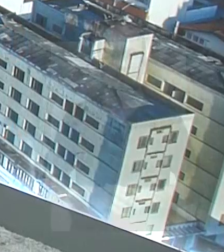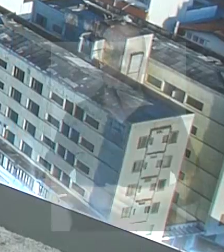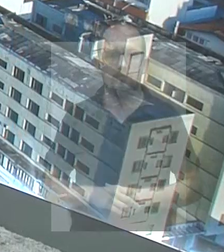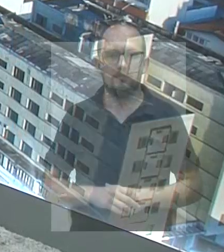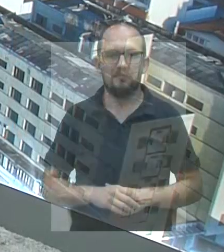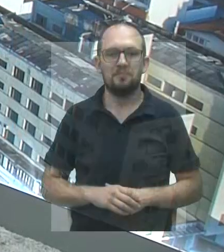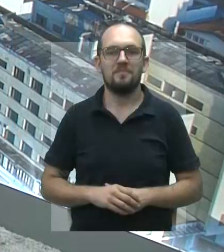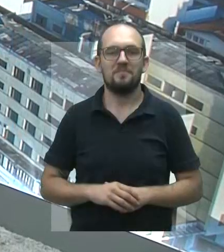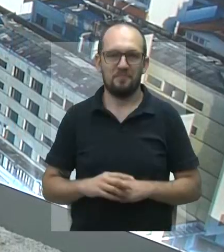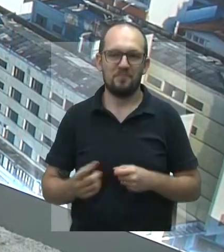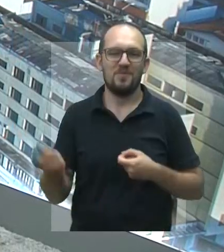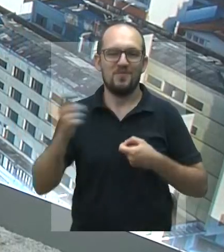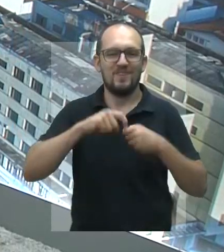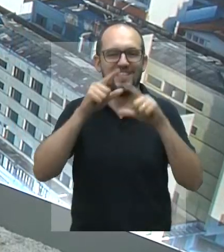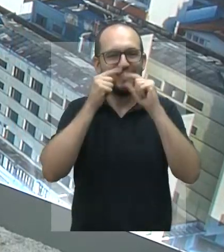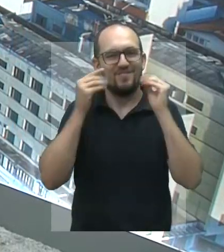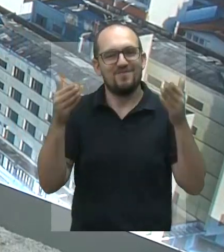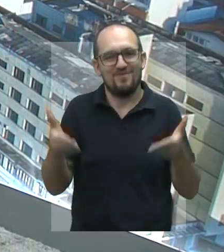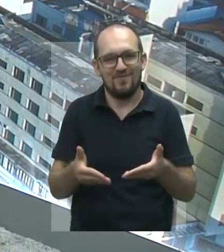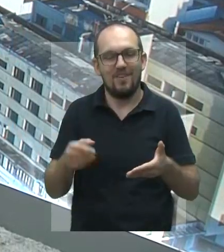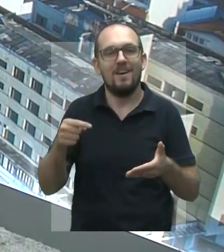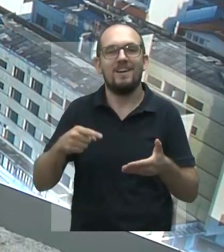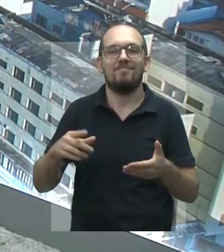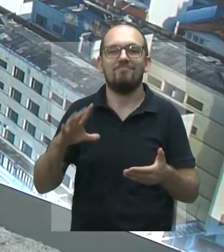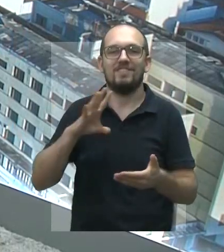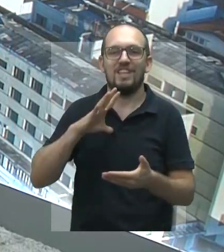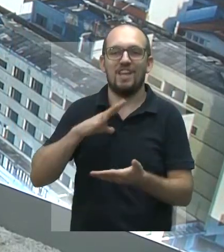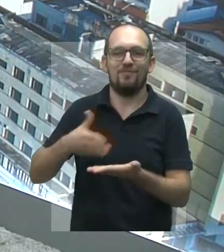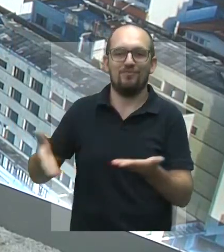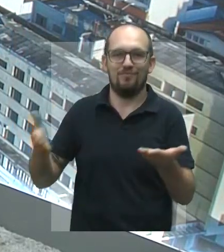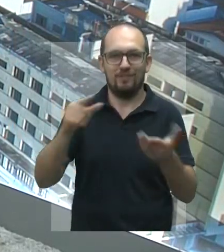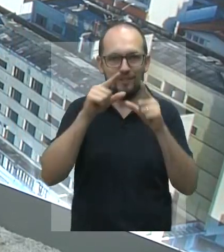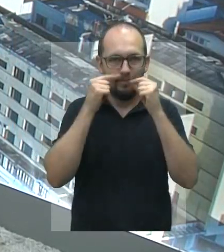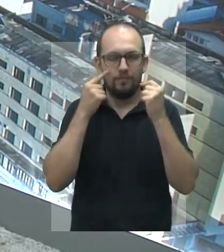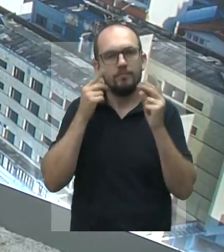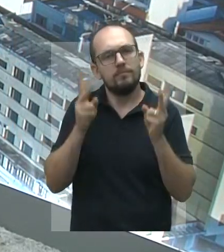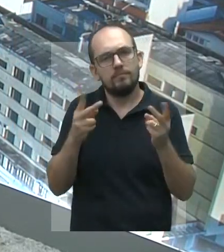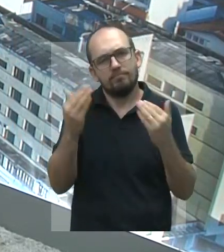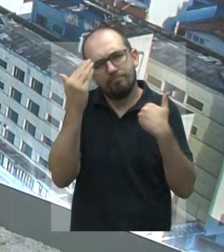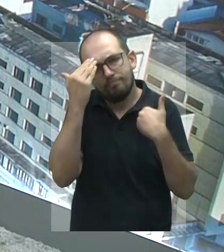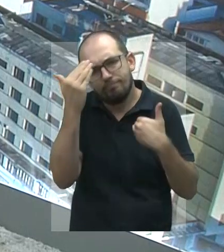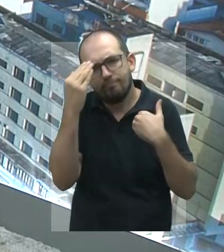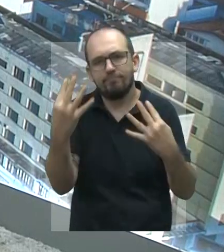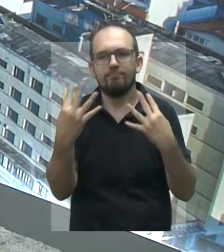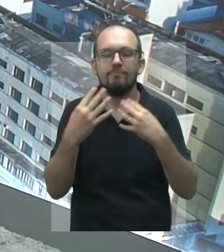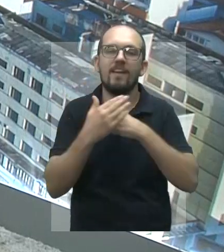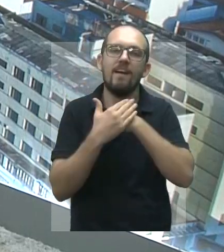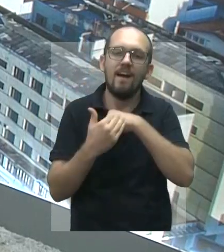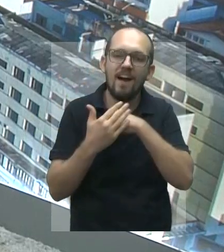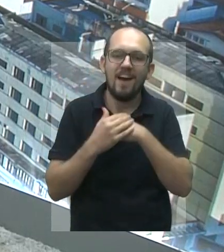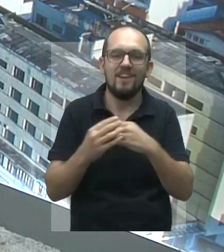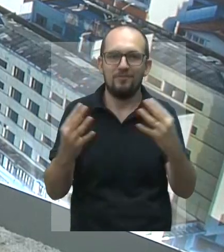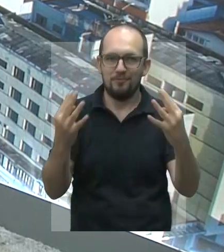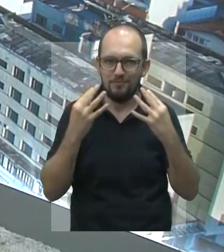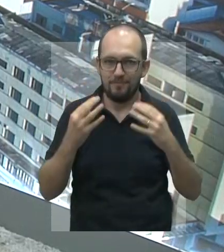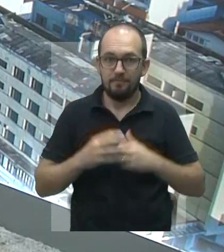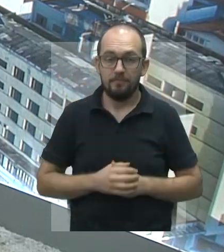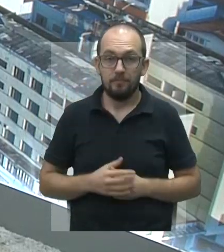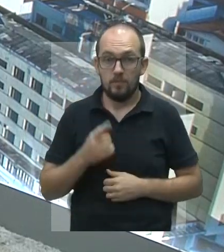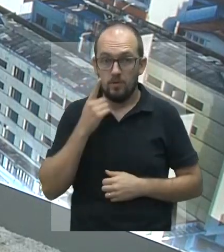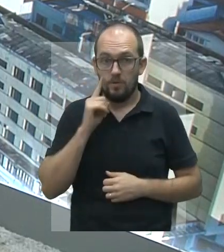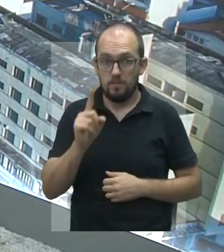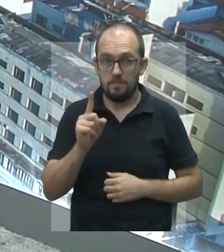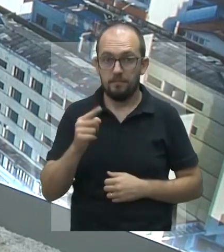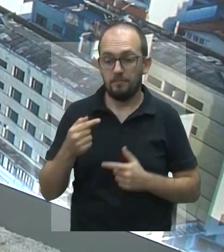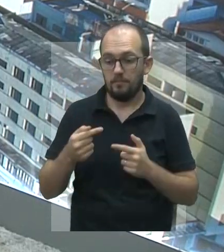De volta com o Jaú em Foco aqui do centro de Jaú, sempre agradecendo a sua companhia e o carinho da sua audiência. E olha,